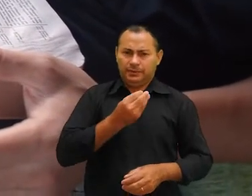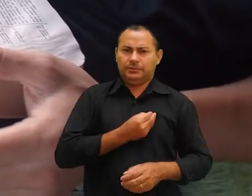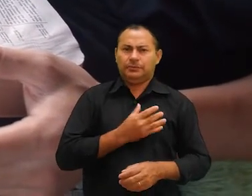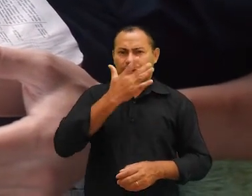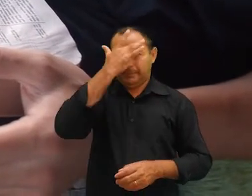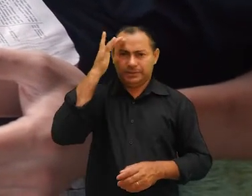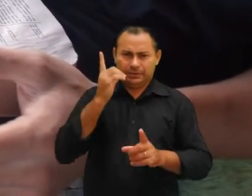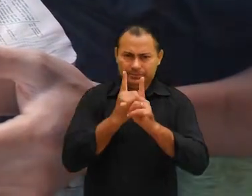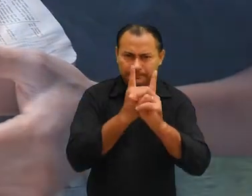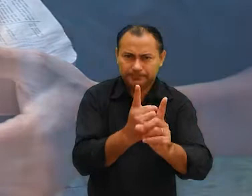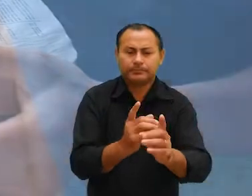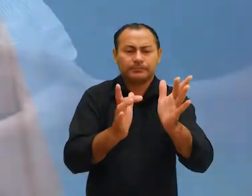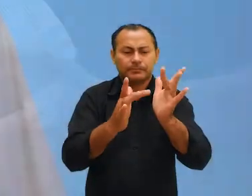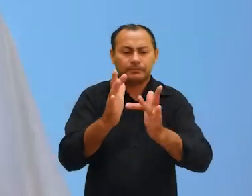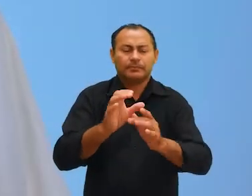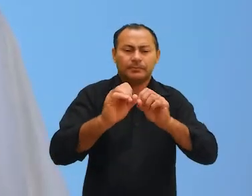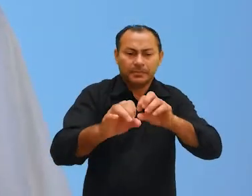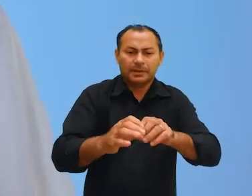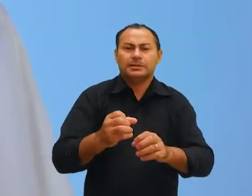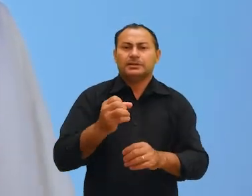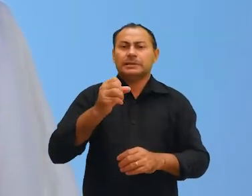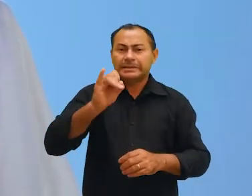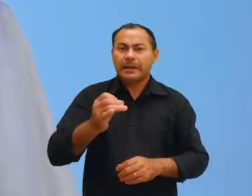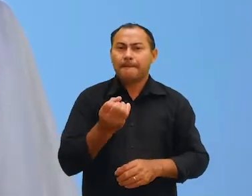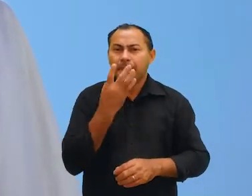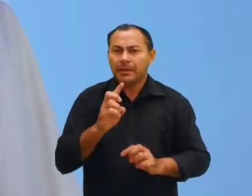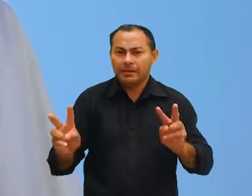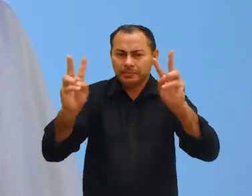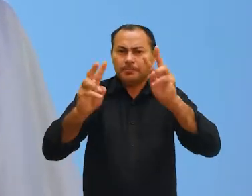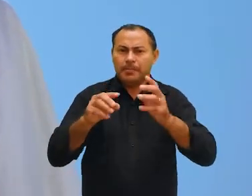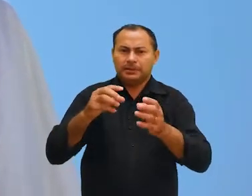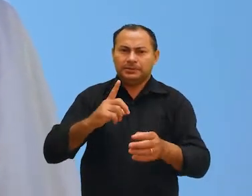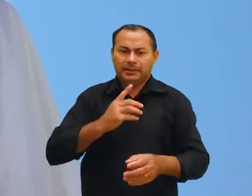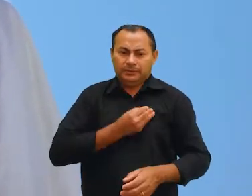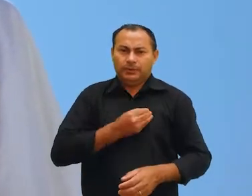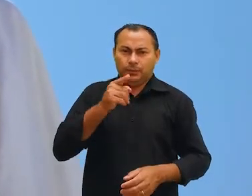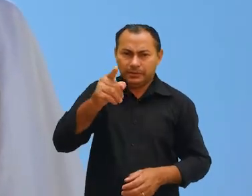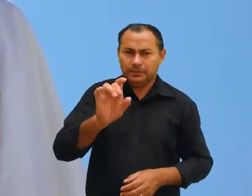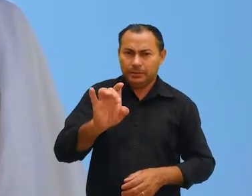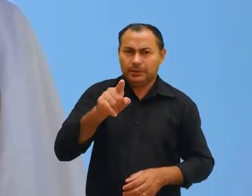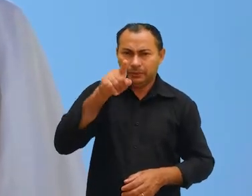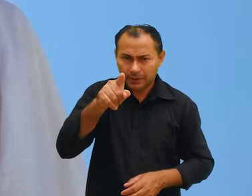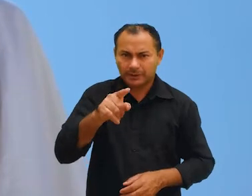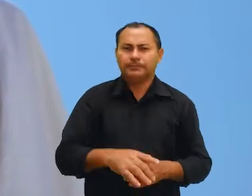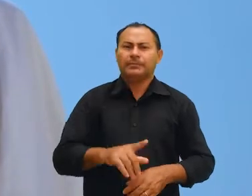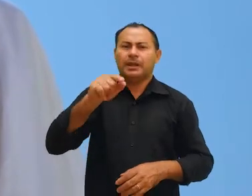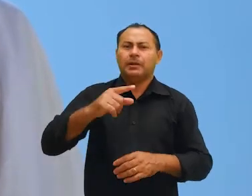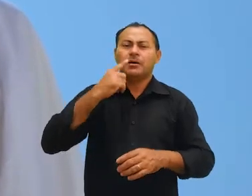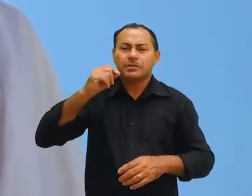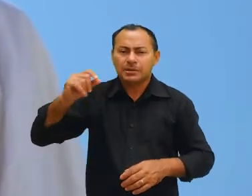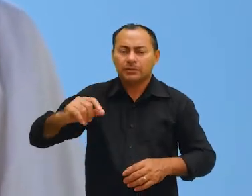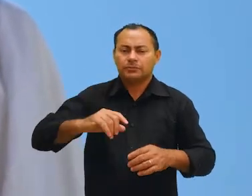trabalhados na vida do discípulo Jesus ensinou que se as bem-aventuranças estiverem vocês e apenas em vocês